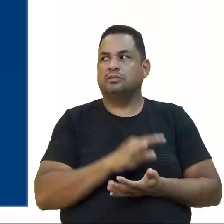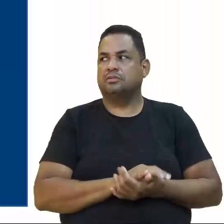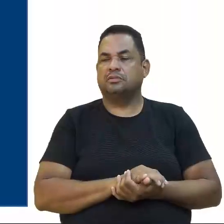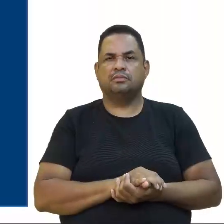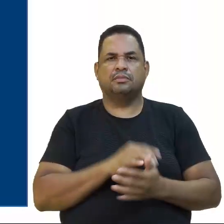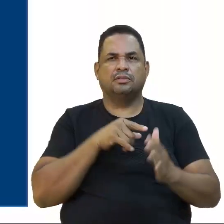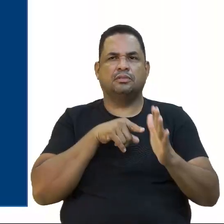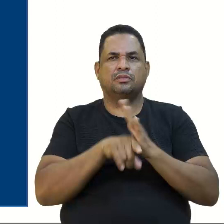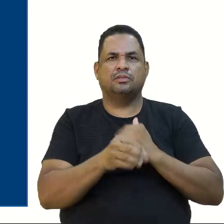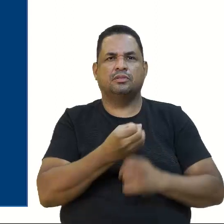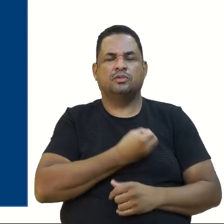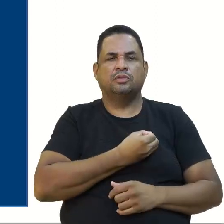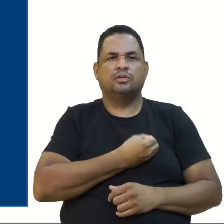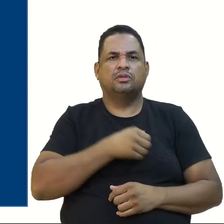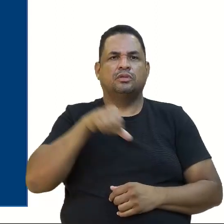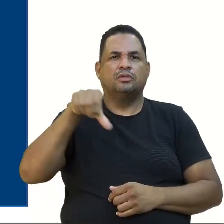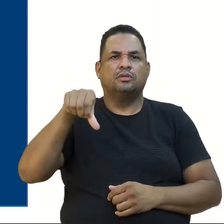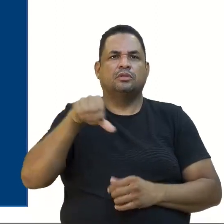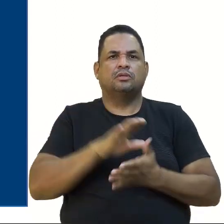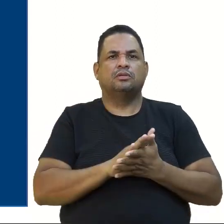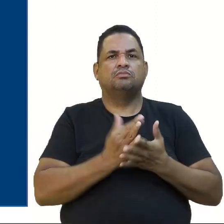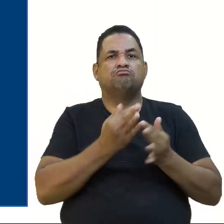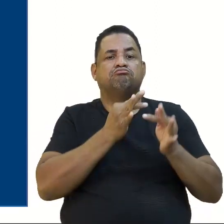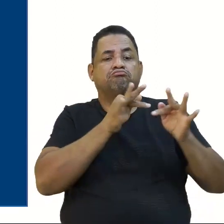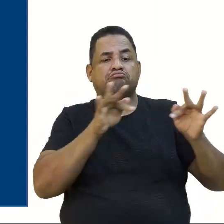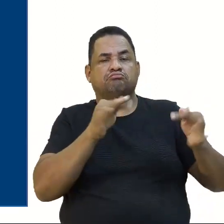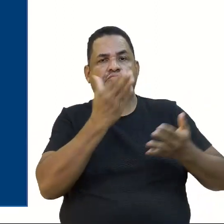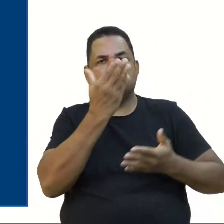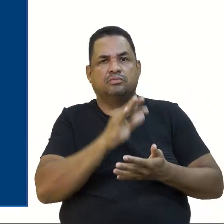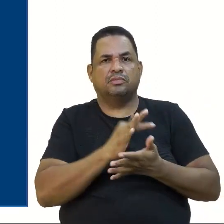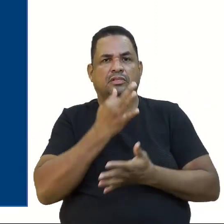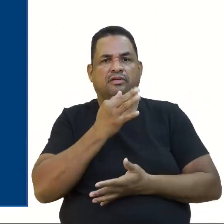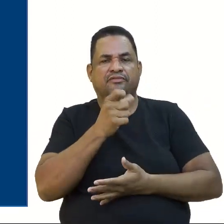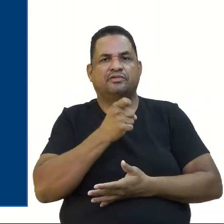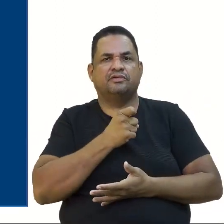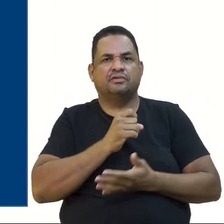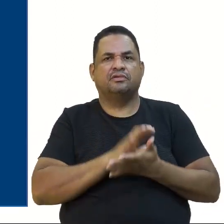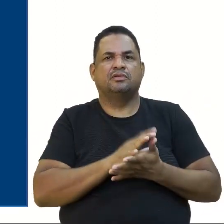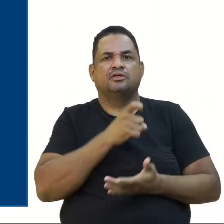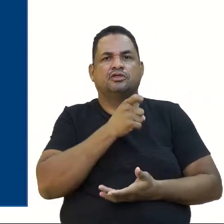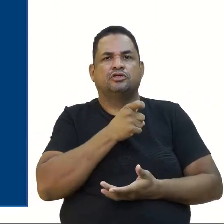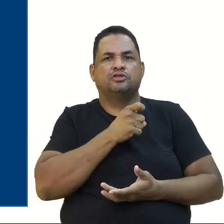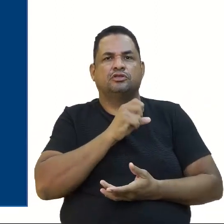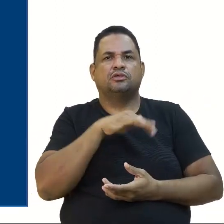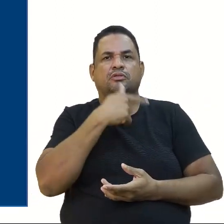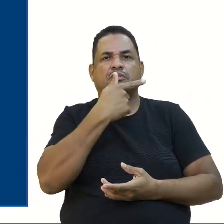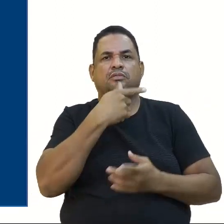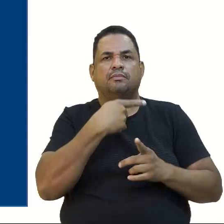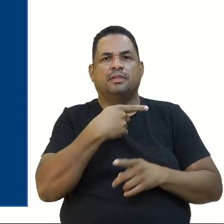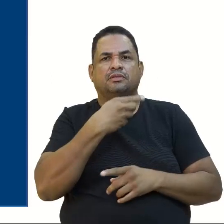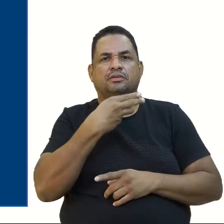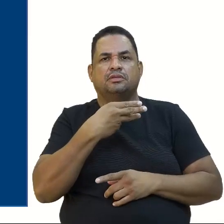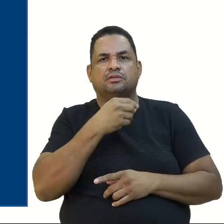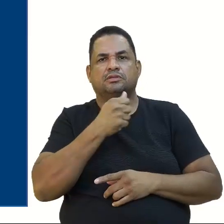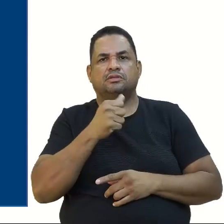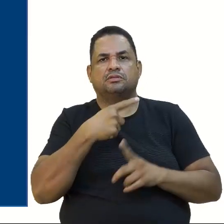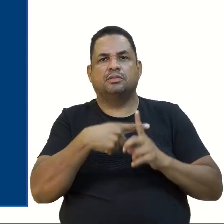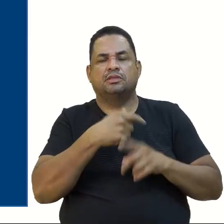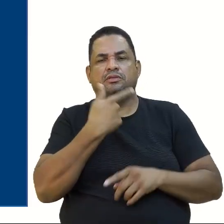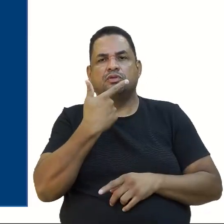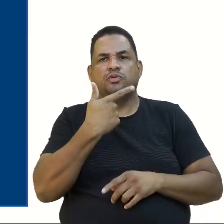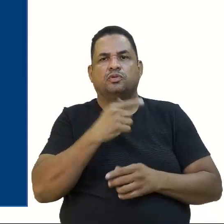o seguinte. Dada a função f de x igual a x ao quadrado menos 3x mais